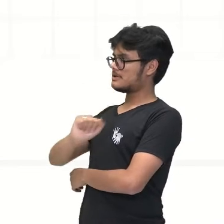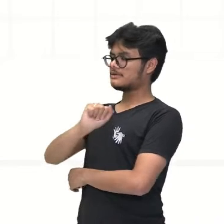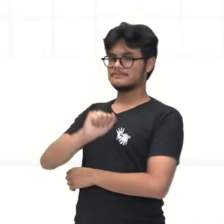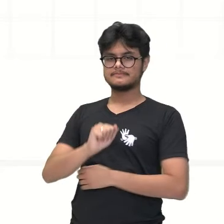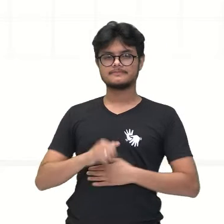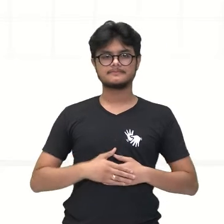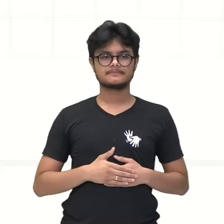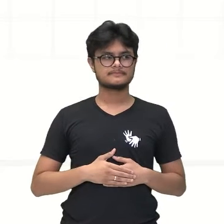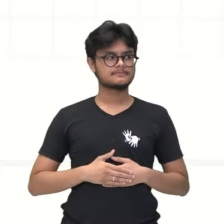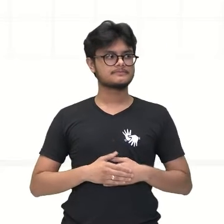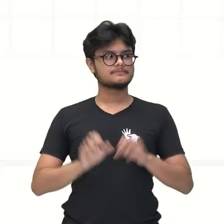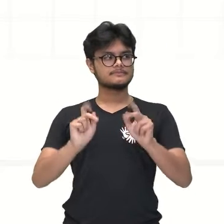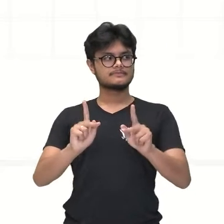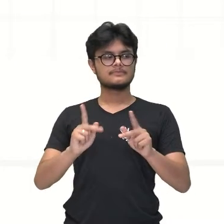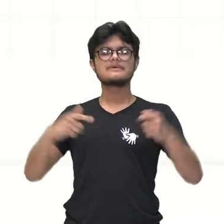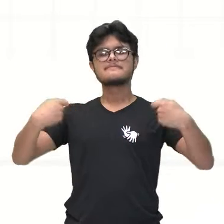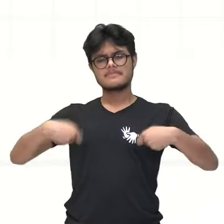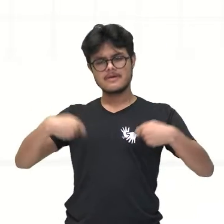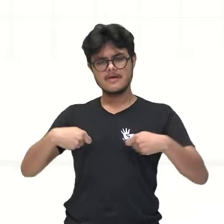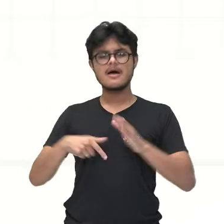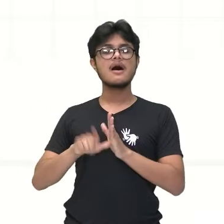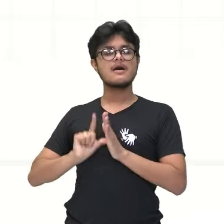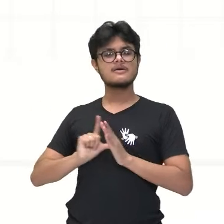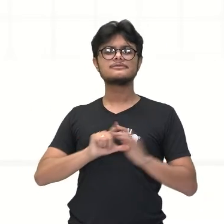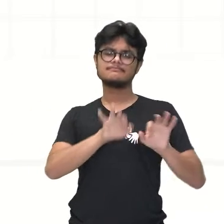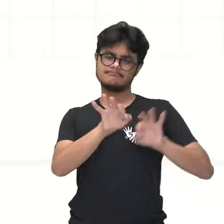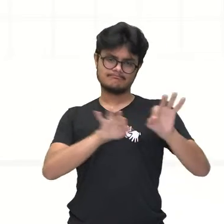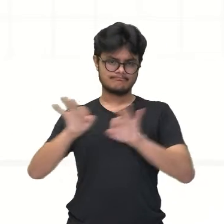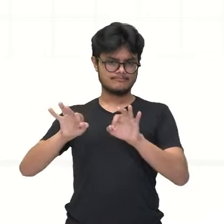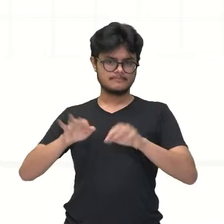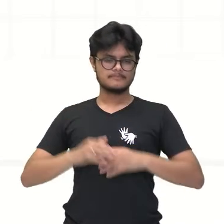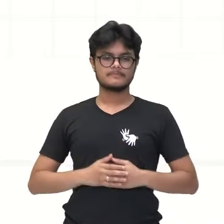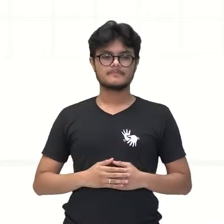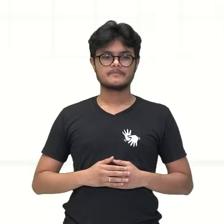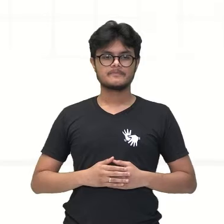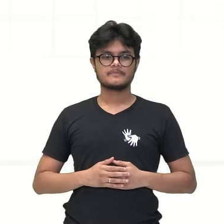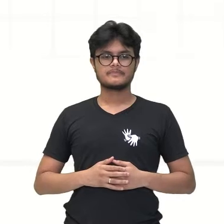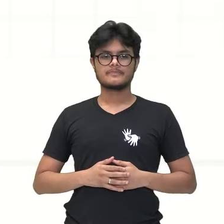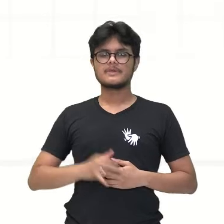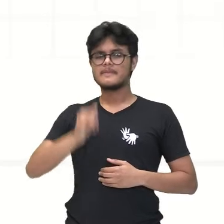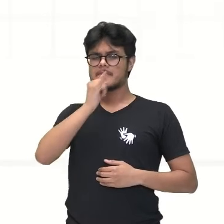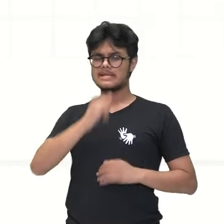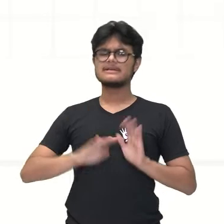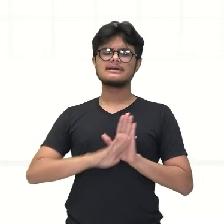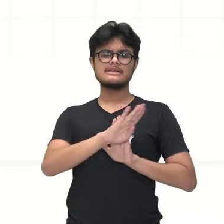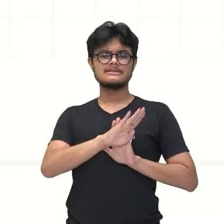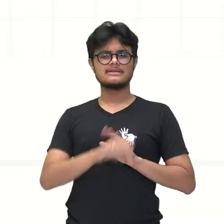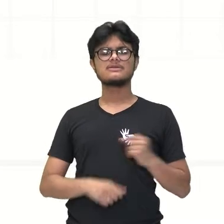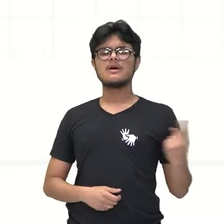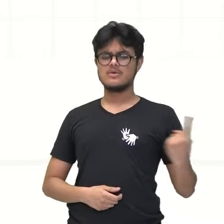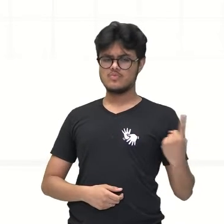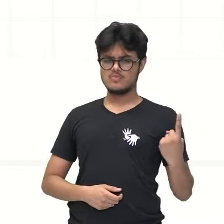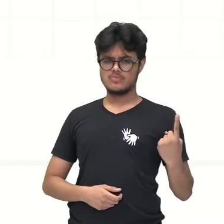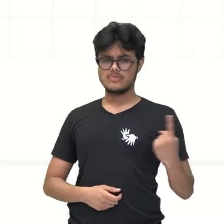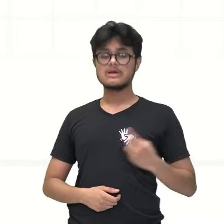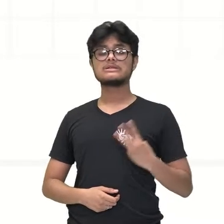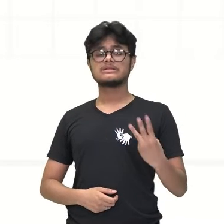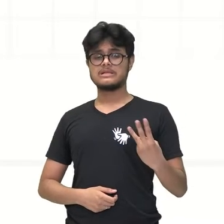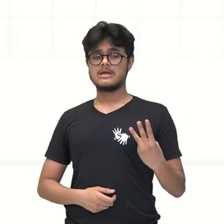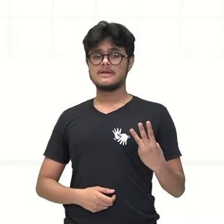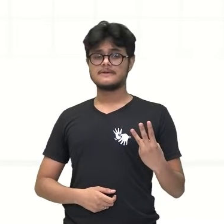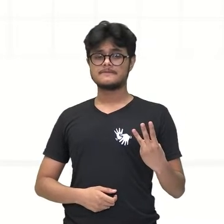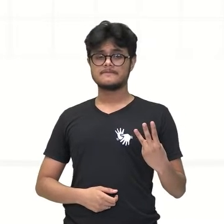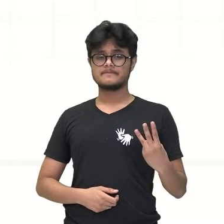quem é a nossa mediana, a gente precisa colocar na ordem. Então, vamos colocar na ordem crescente. Primeiro vem o 1, depois